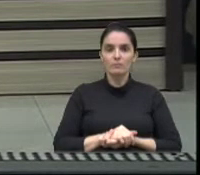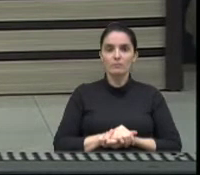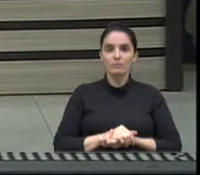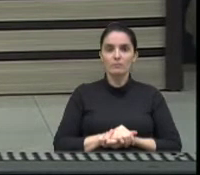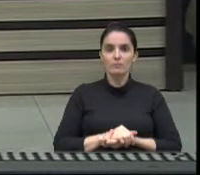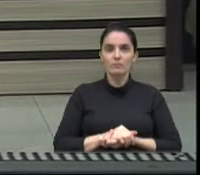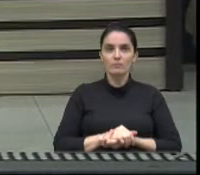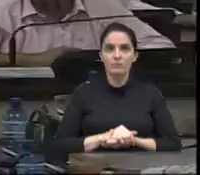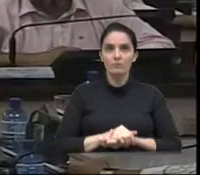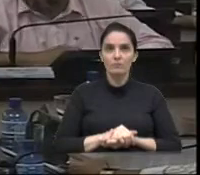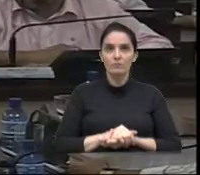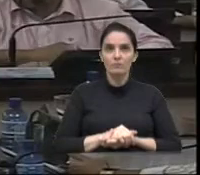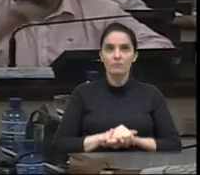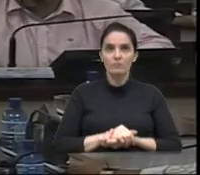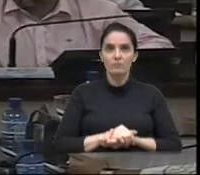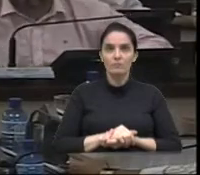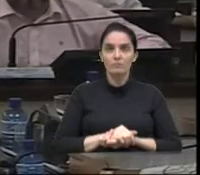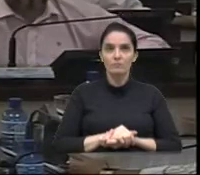Presidente, eu também.